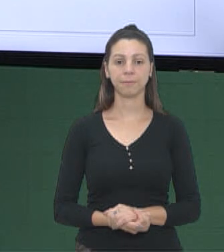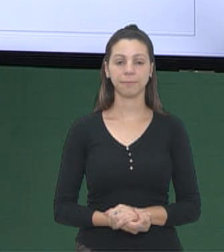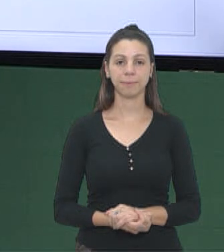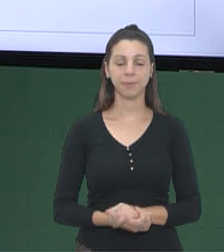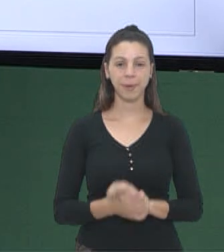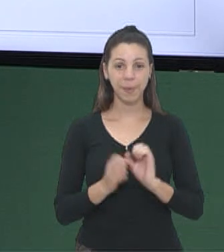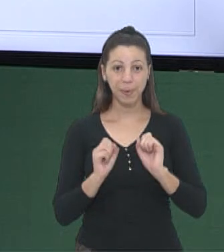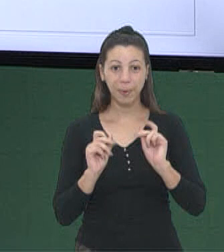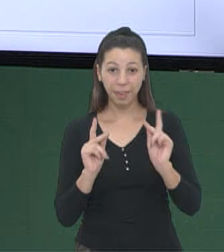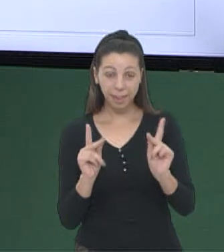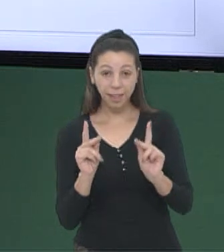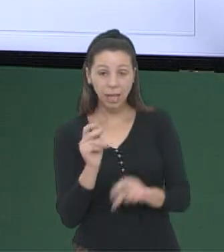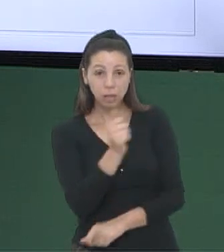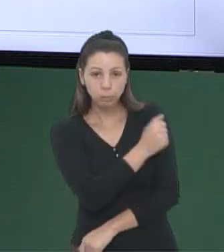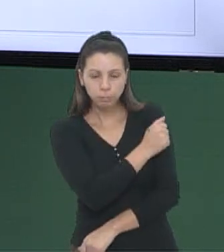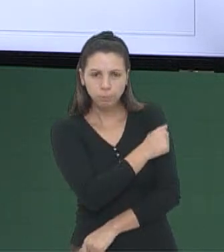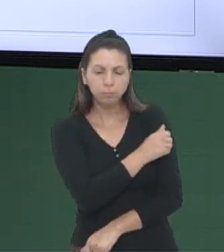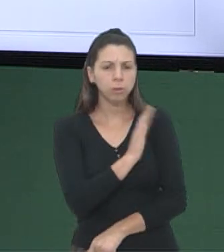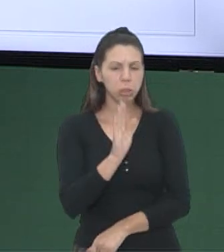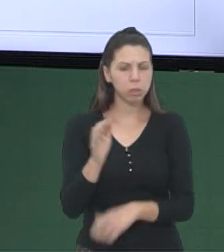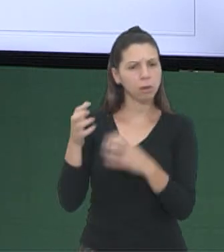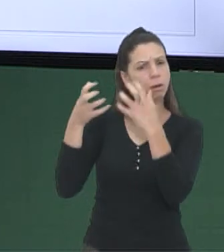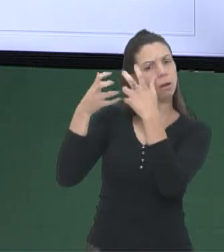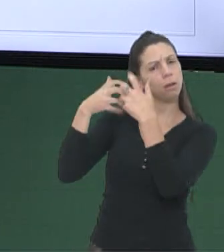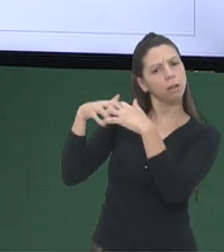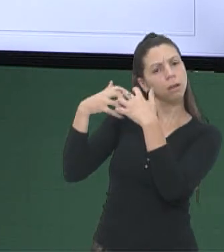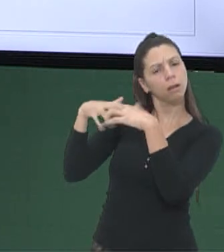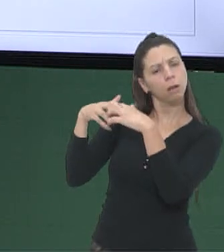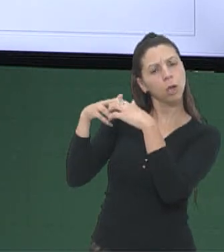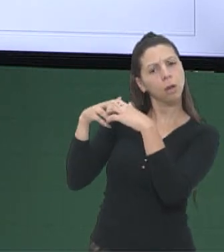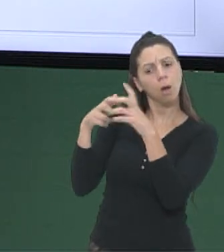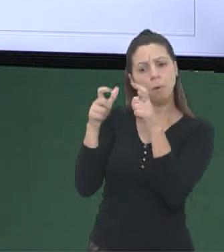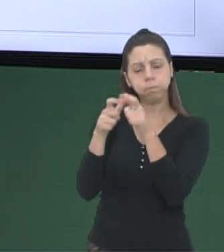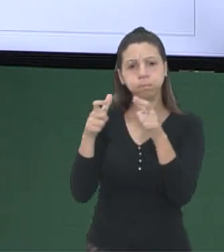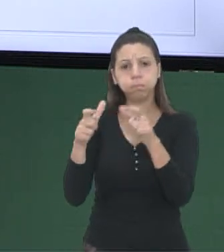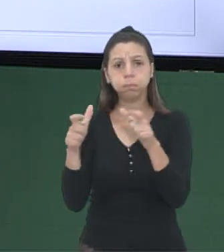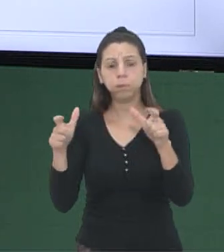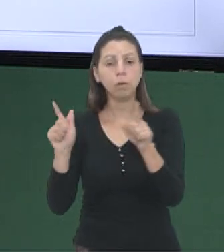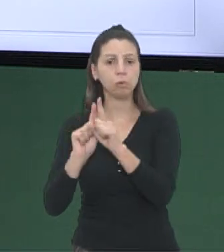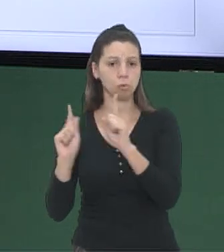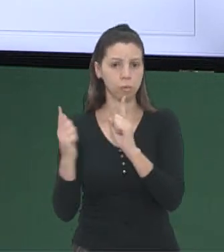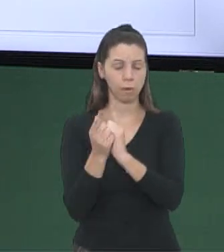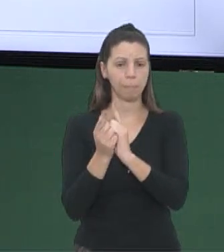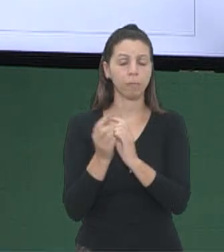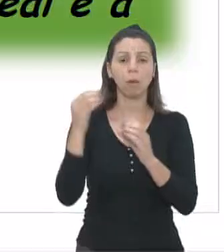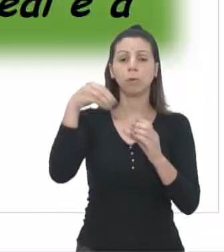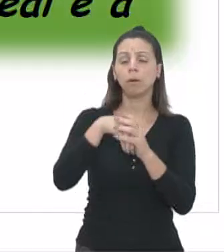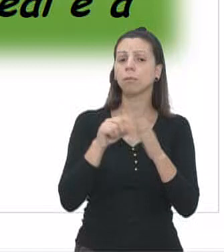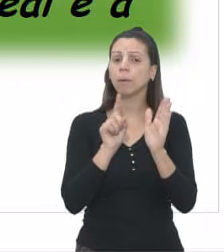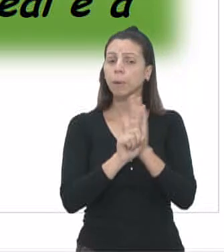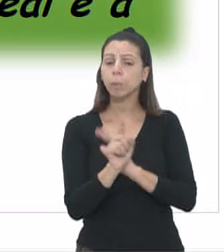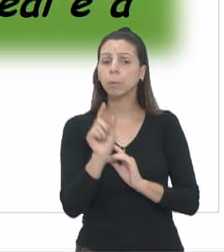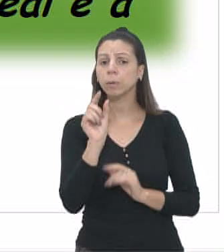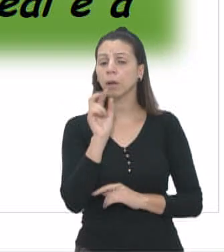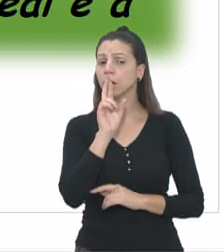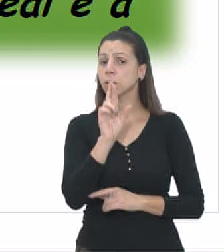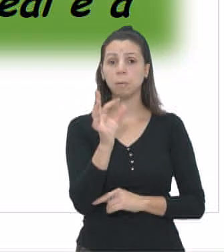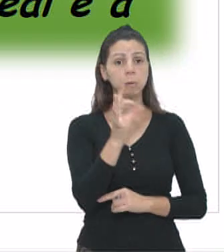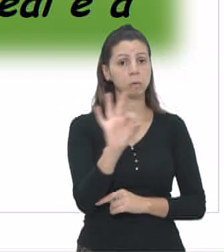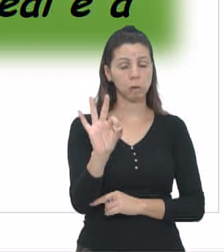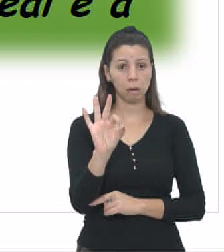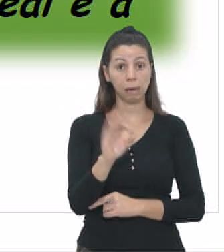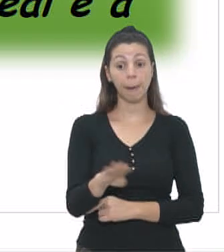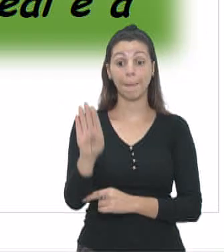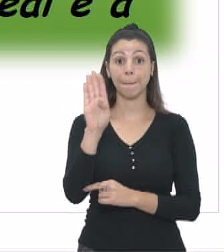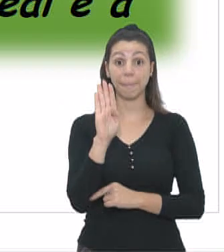Muito bem, estudante. Você já refletiu aí um pouquinho sobre o que é a escala geográfica. Então, dentro do nosso quiz, a resposta correta seria a alternativa